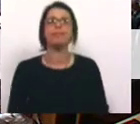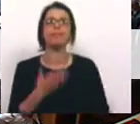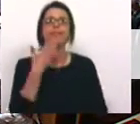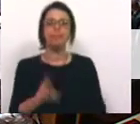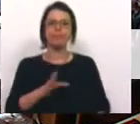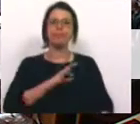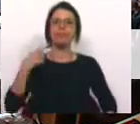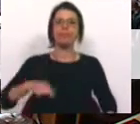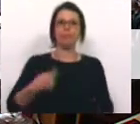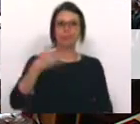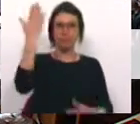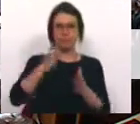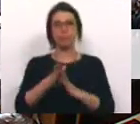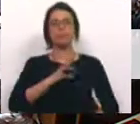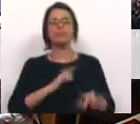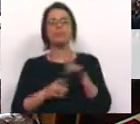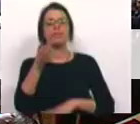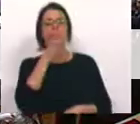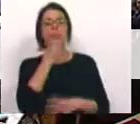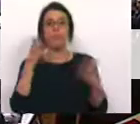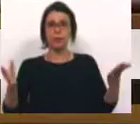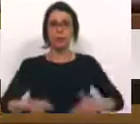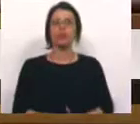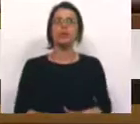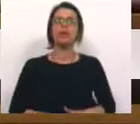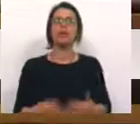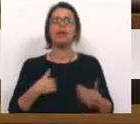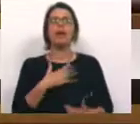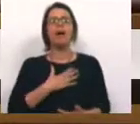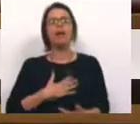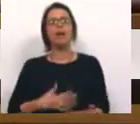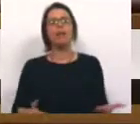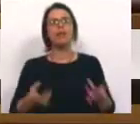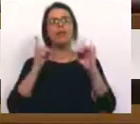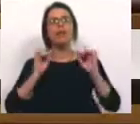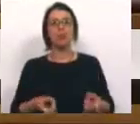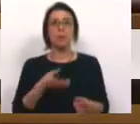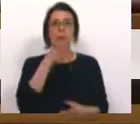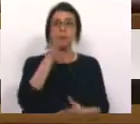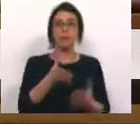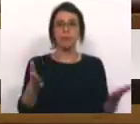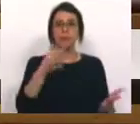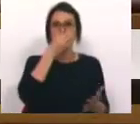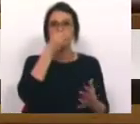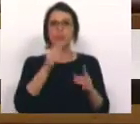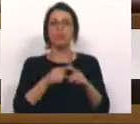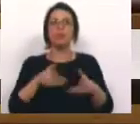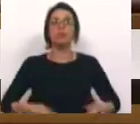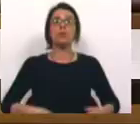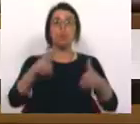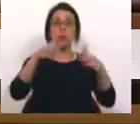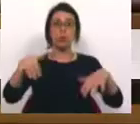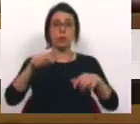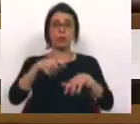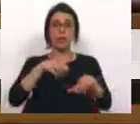Muito obrigada, Sr. Presidente, senhoras e senhores deputados. Eu queria começar por dizer que, aí pelos corredores da